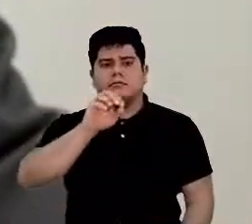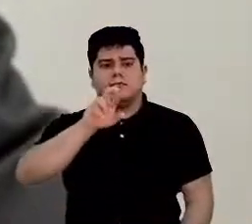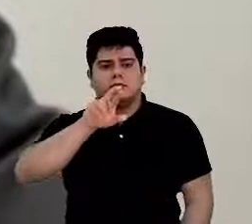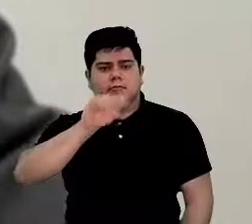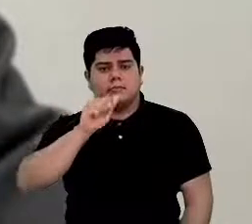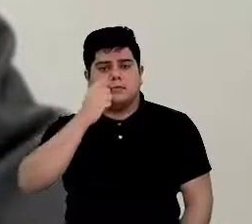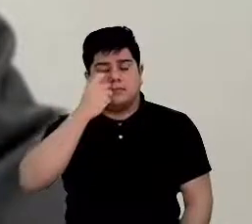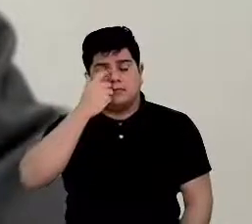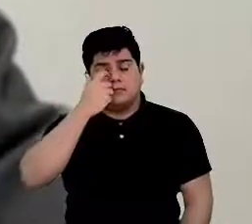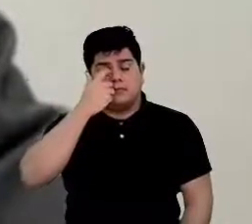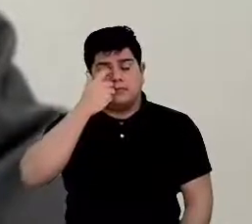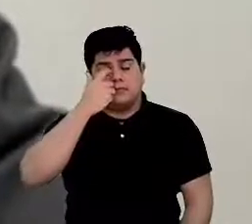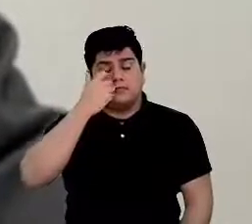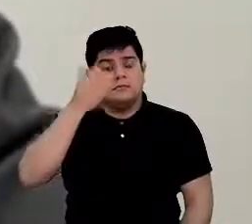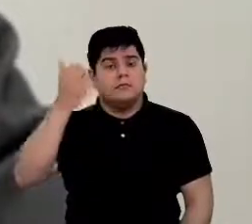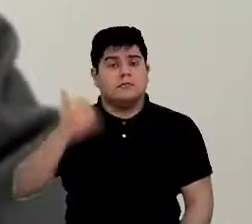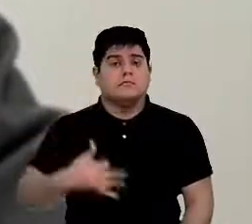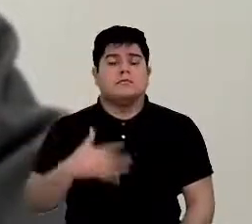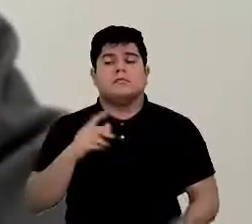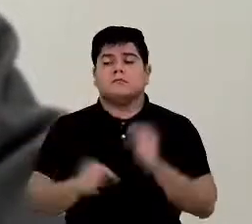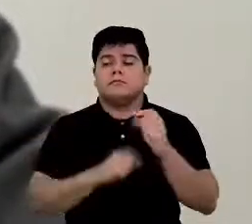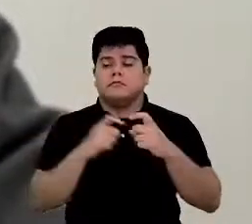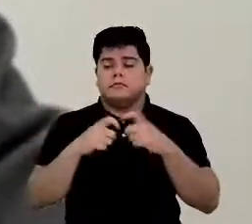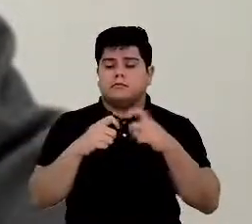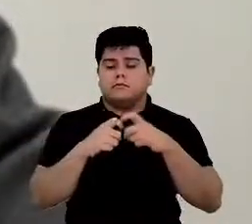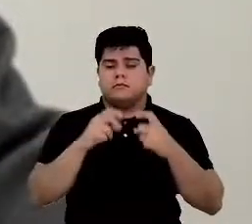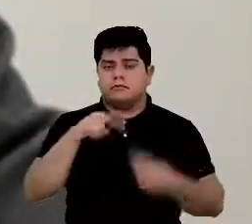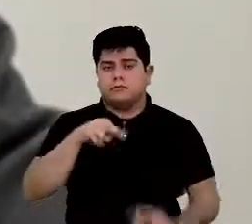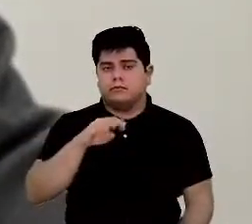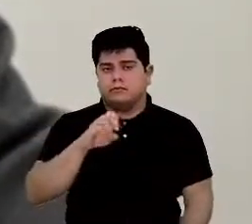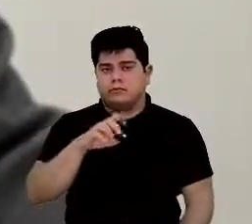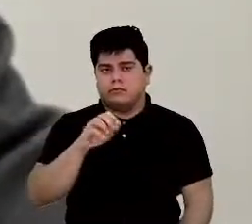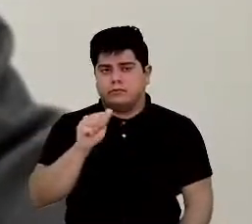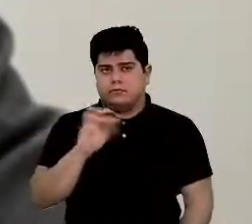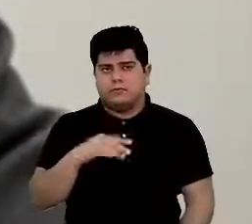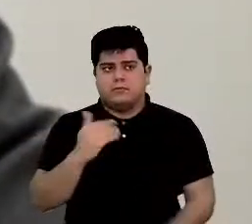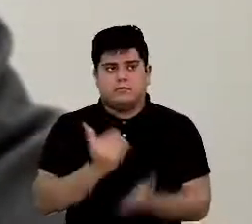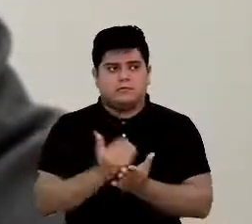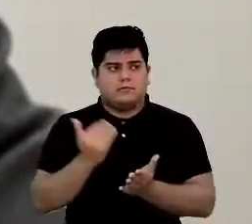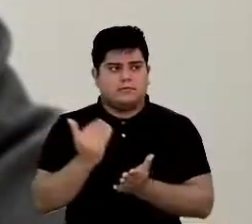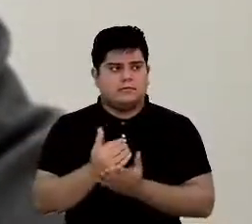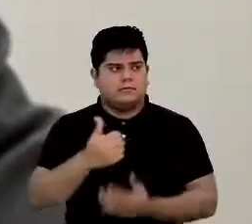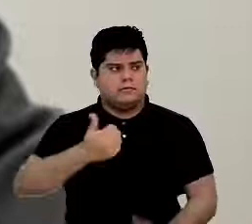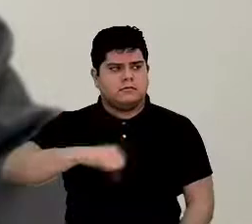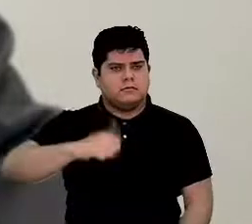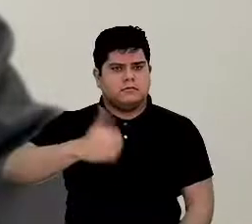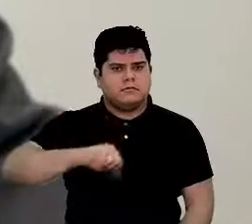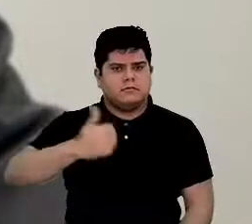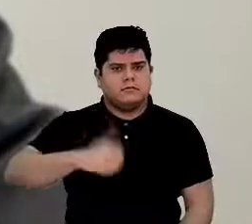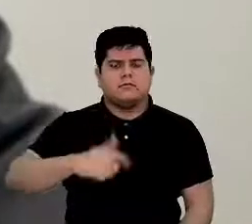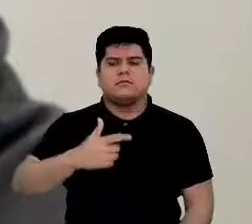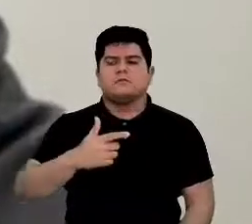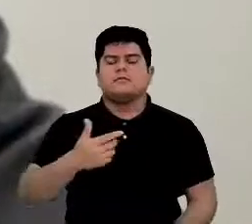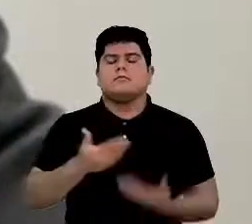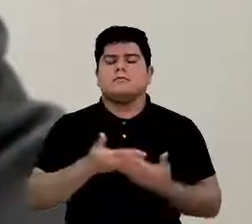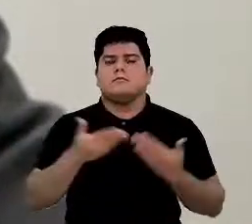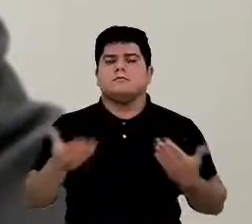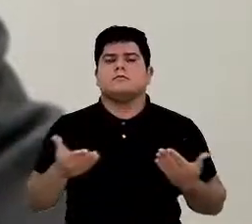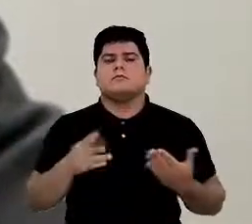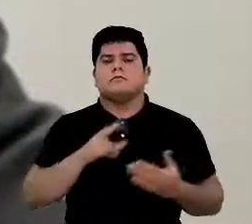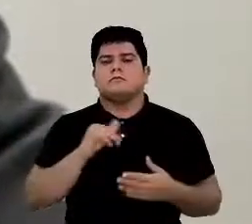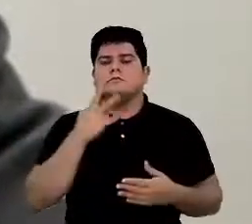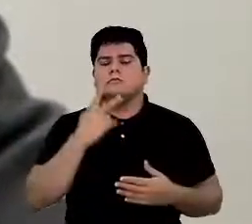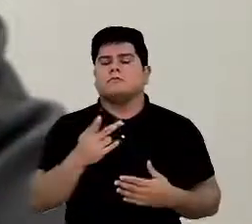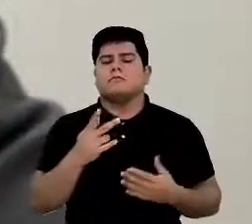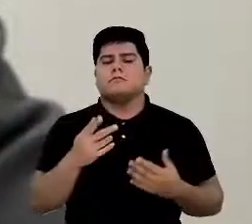para a gente um pouquinho aqui sobre medicina nuclear, além da análise da perfusão. Esse é o tema que ele vai comentar aqui